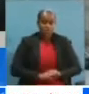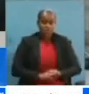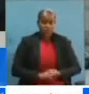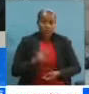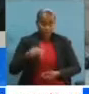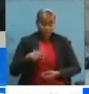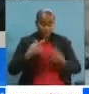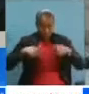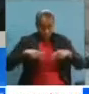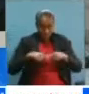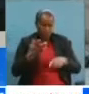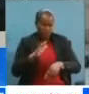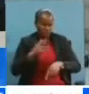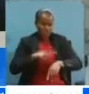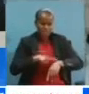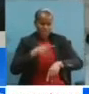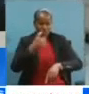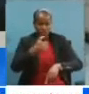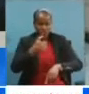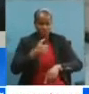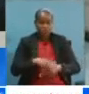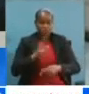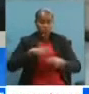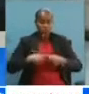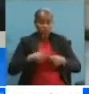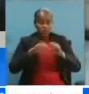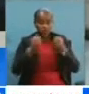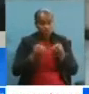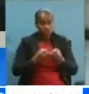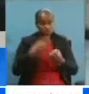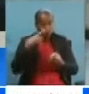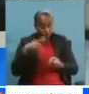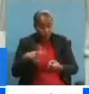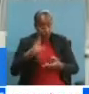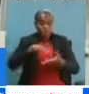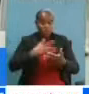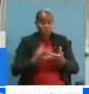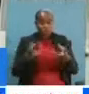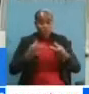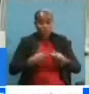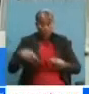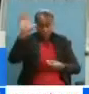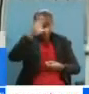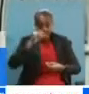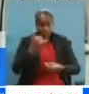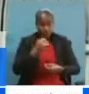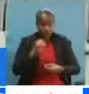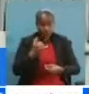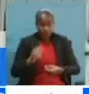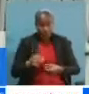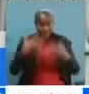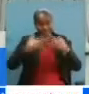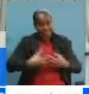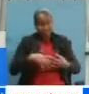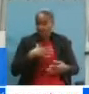Nesta reunião de quase 5 horas, os parceiros sociais apreciaram a proposta do Orçamento do Estado para 2020 e os sindicatos